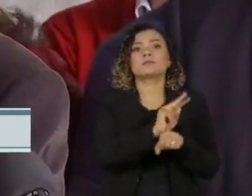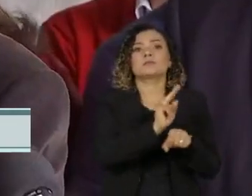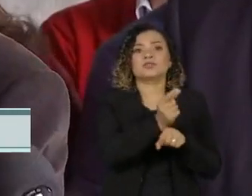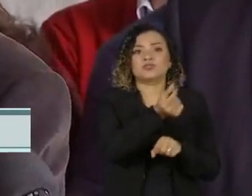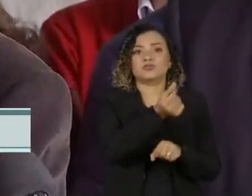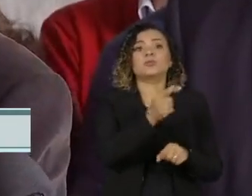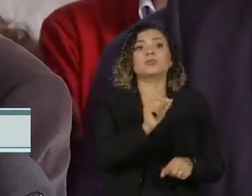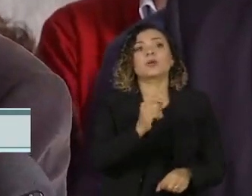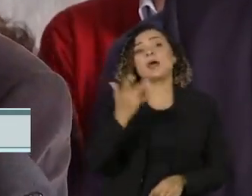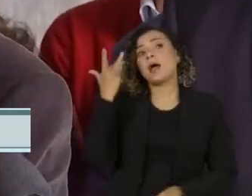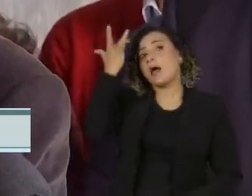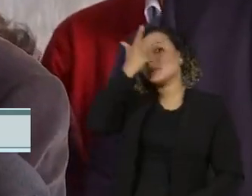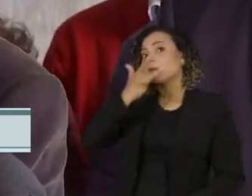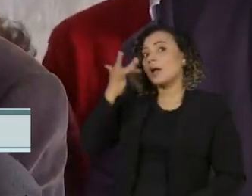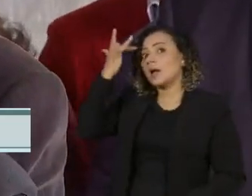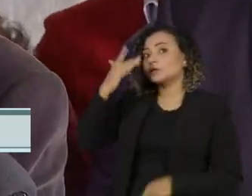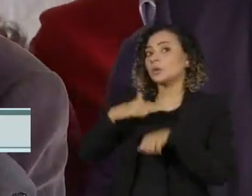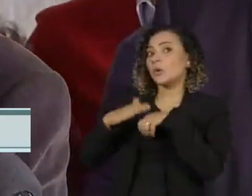São Paulo Fernando Haddad viajou com o Lula para Brasília